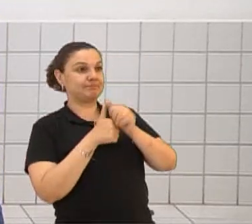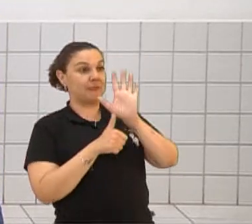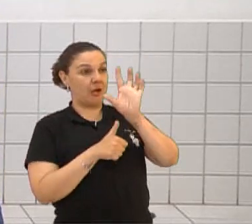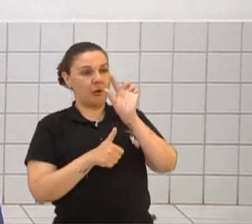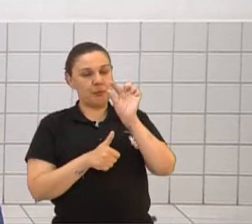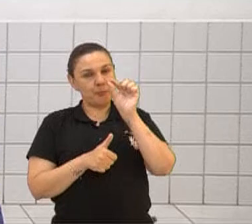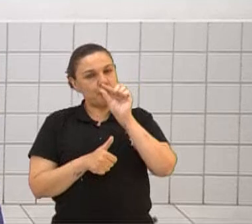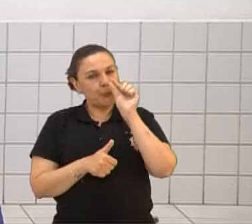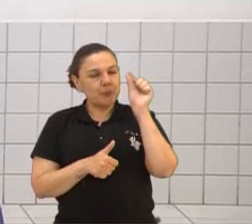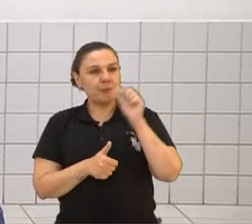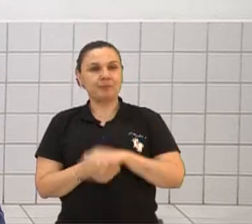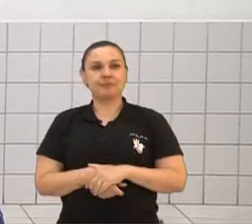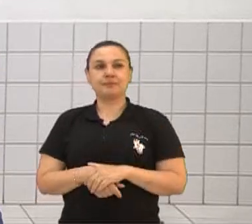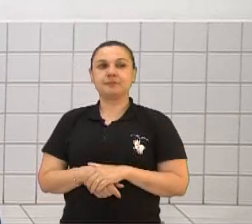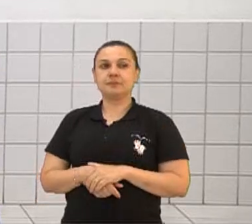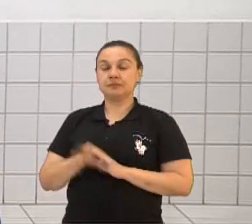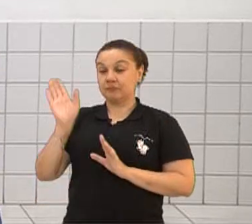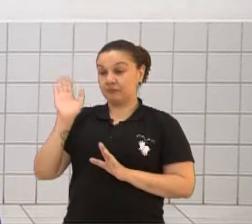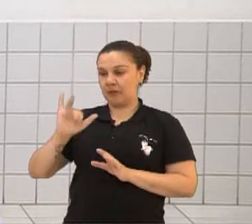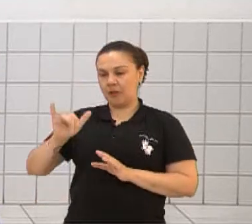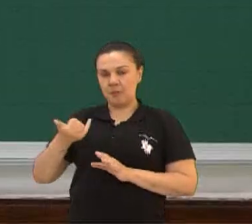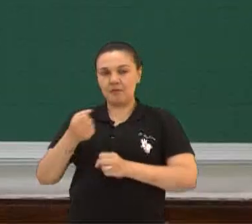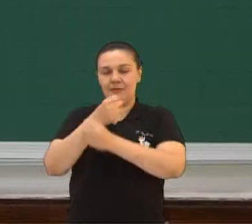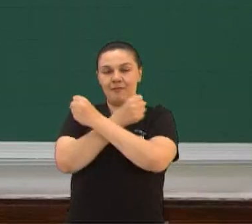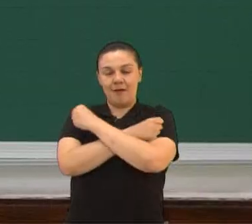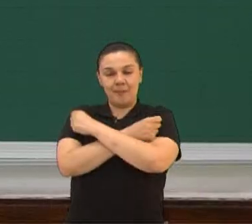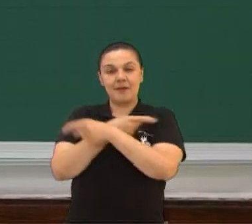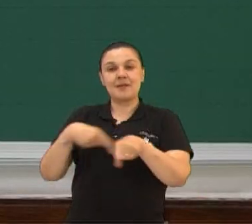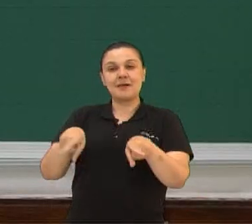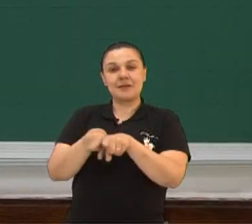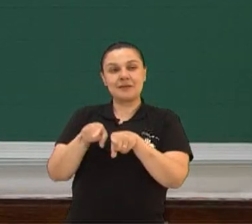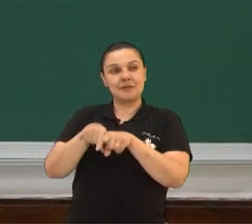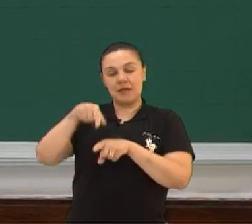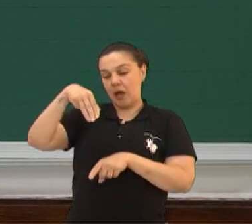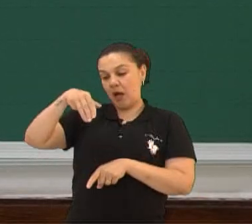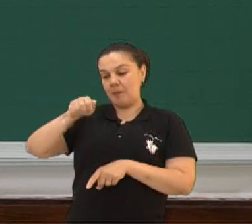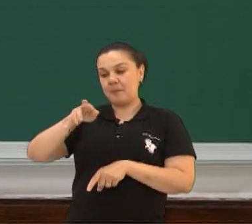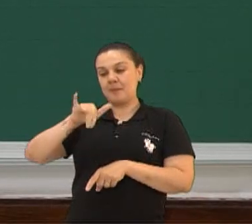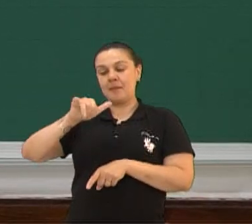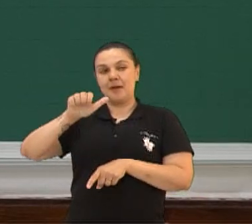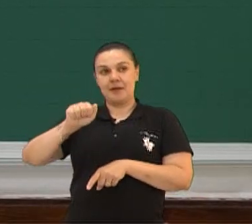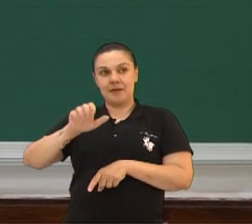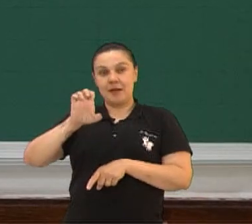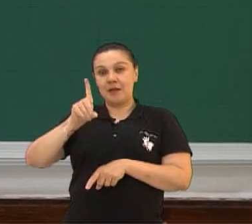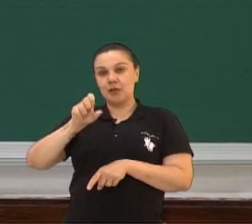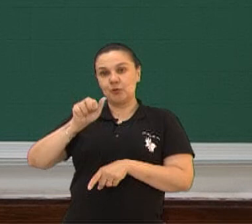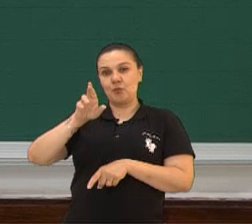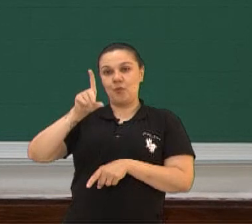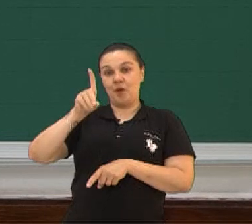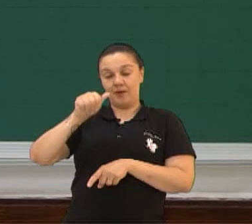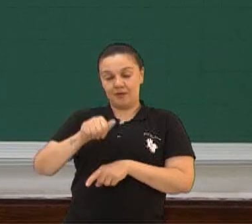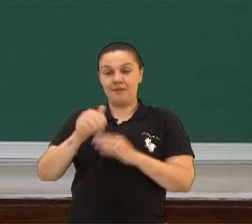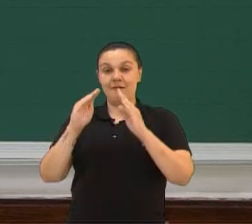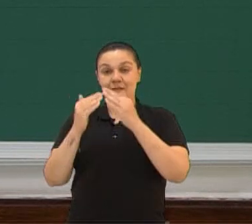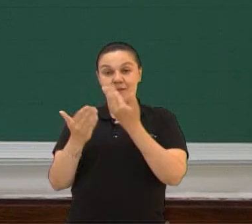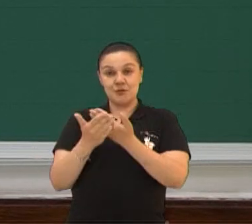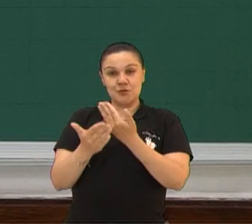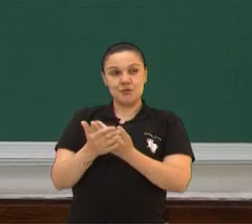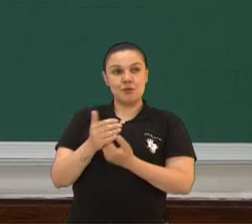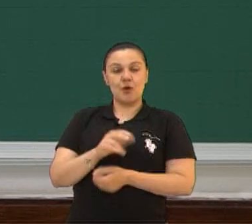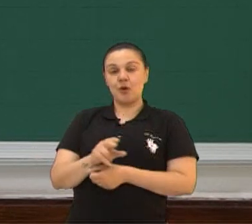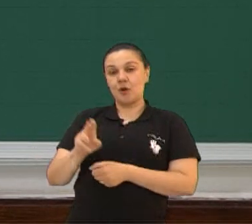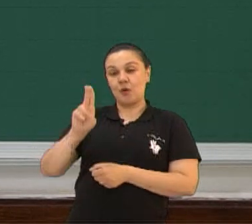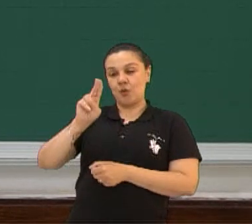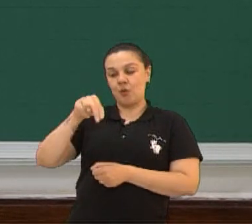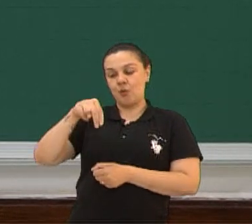chegando aqui. Um minutinho, então quero aproveitar aqui e mandar um abraço para Maria Eduarda da Cruz Silva, do Colégio Estadual Humberto